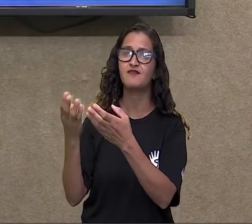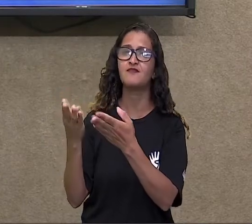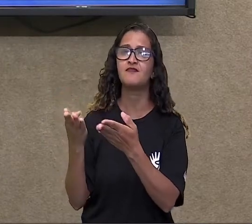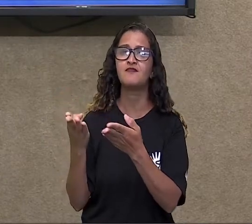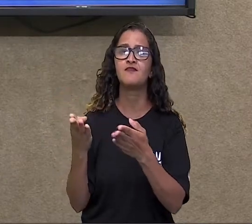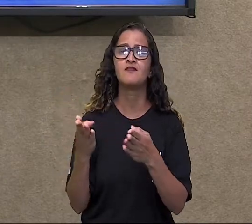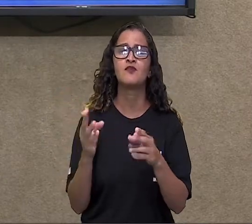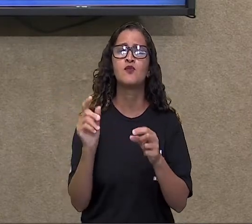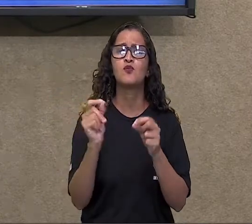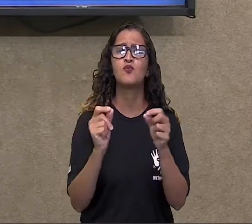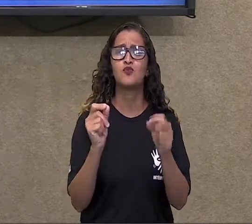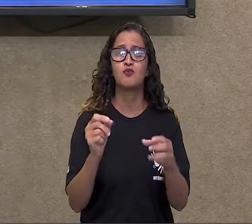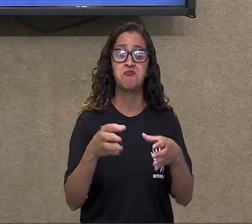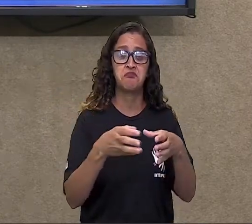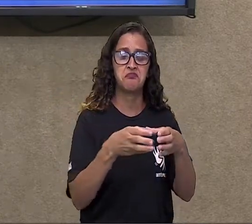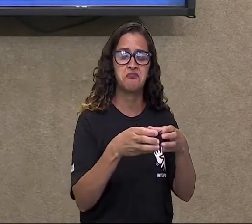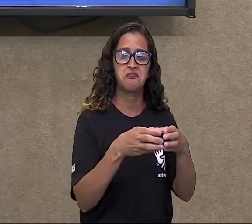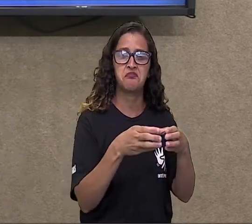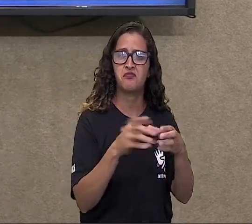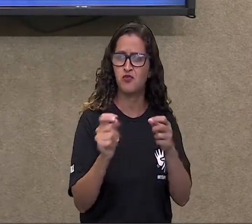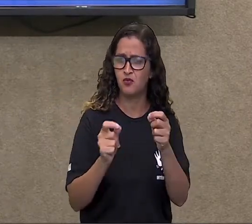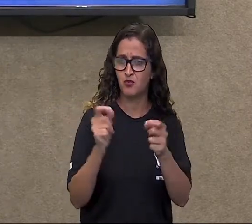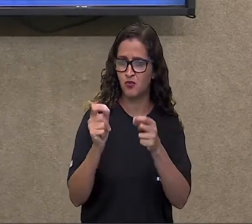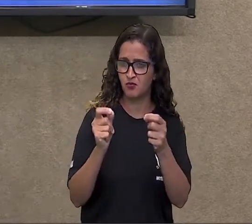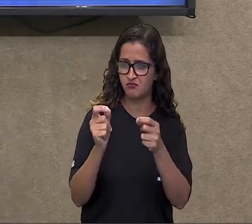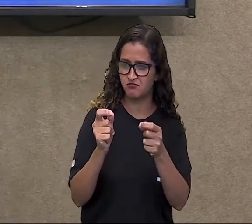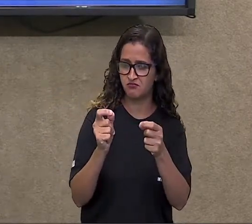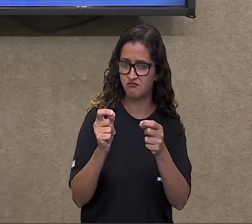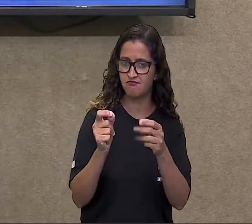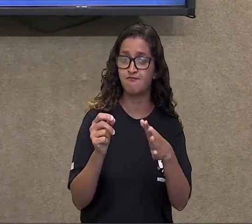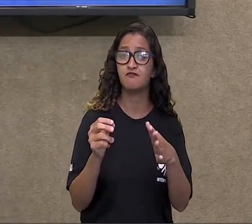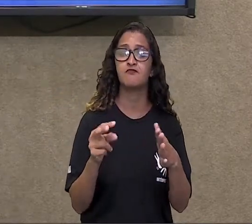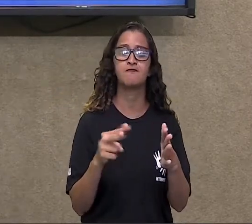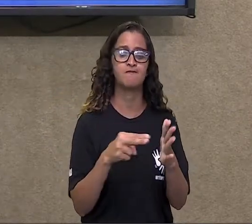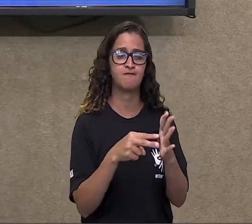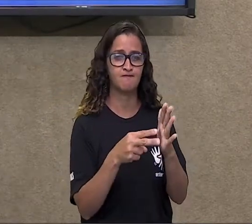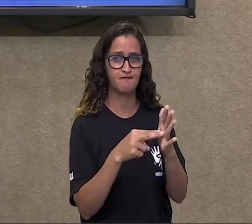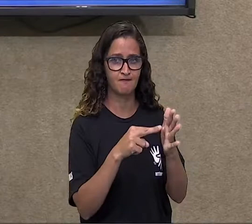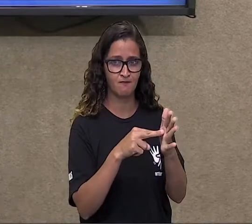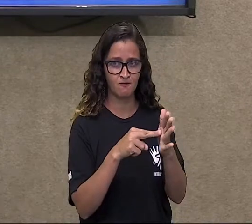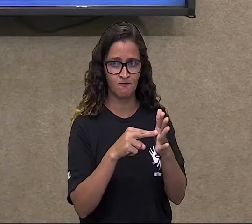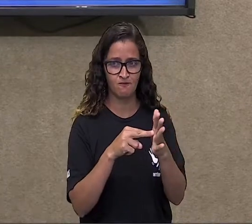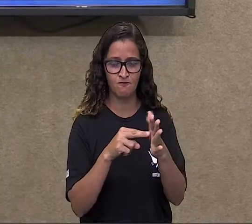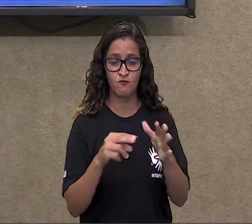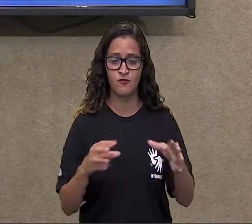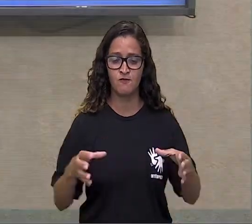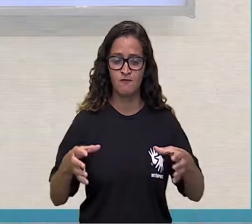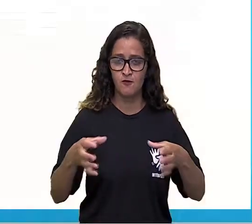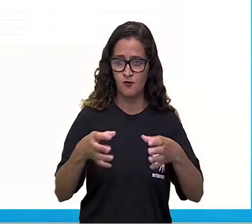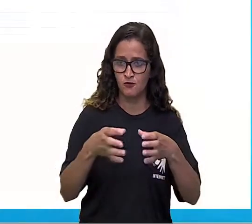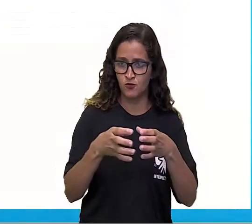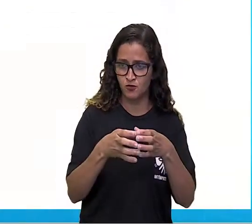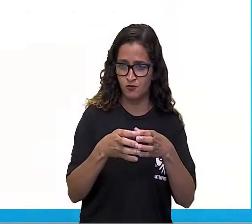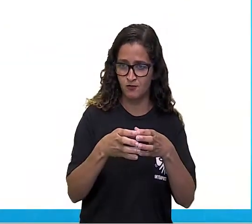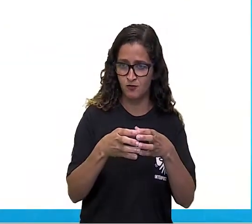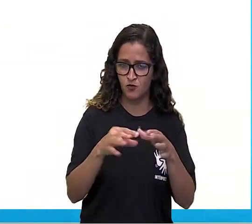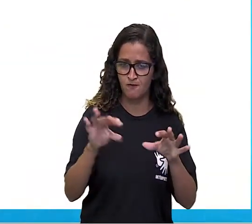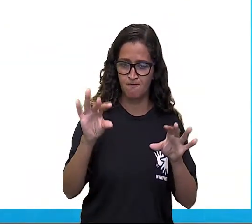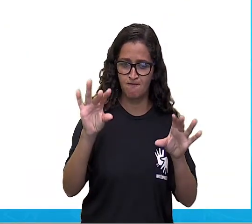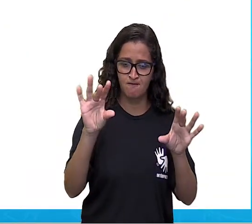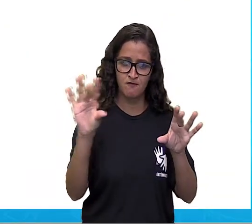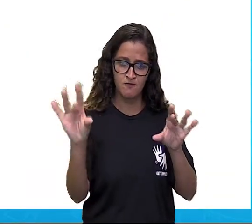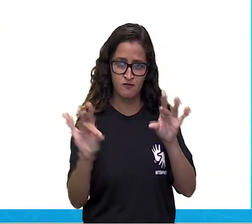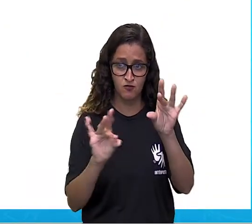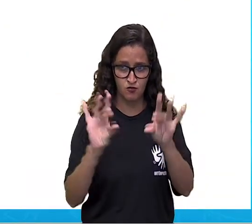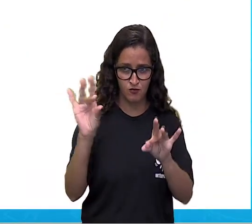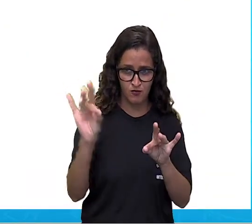O que é um agrupamento? É reunir elementos que têm